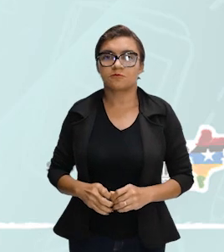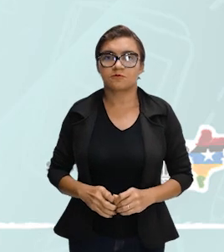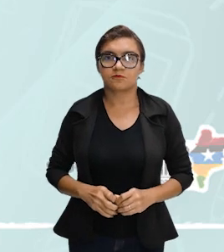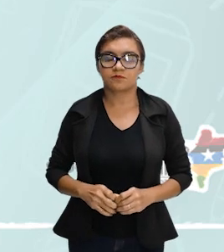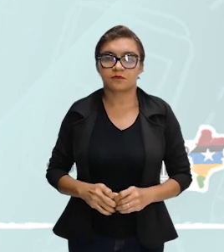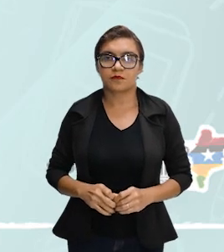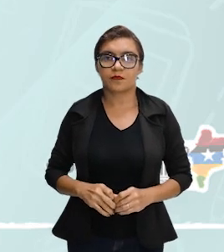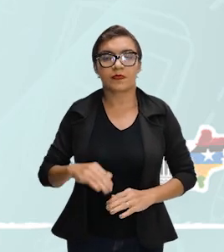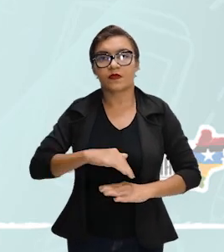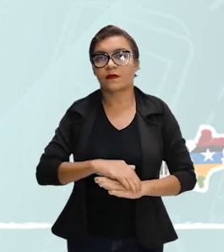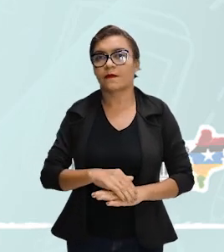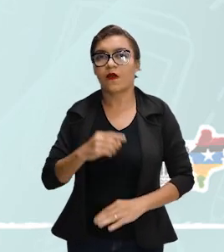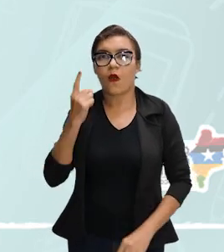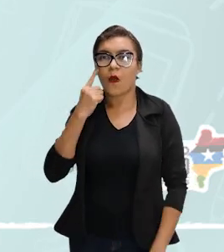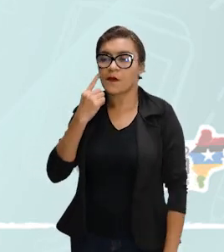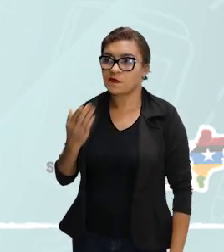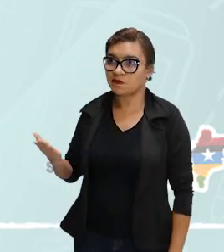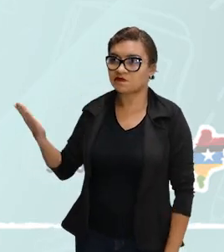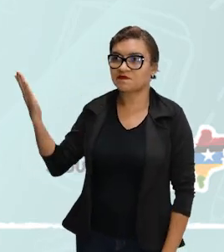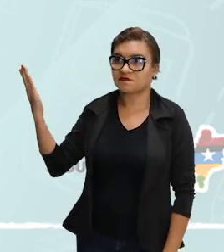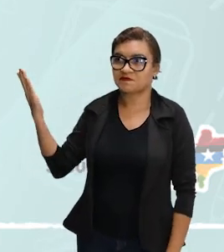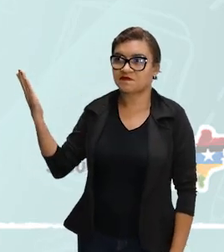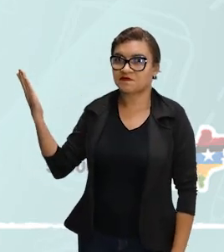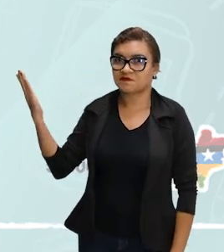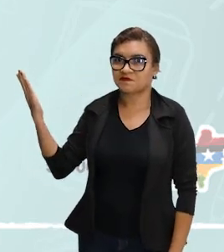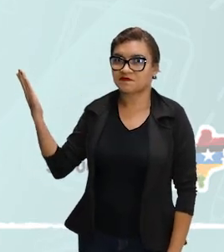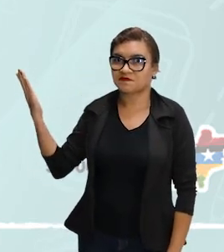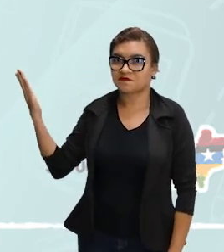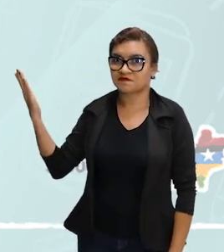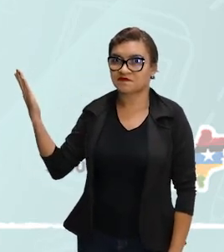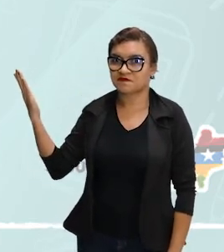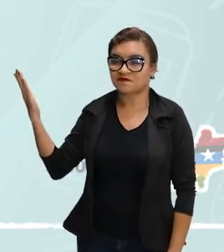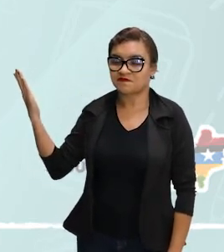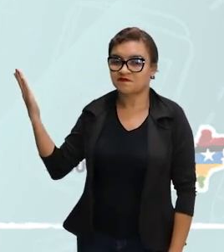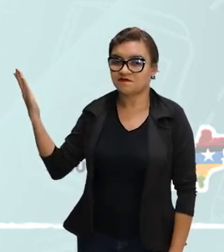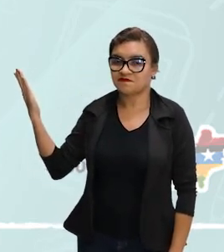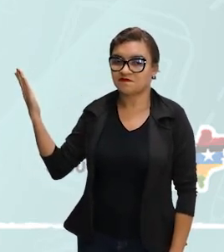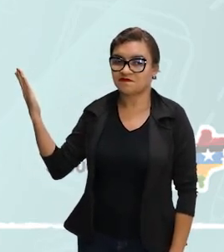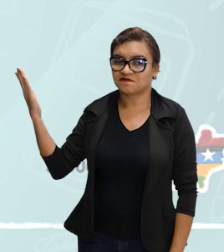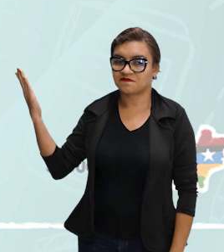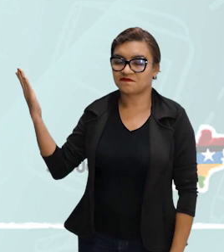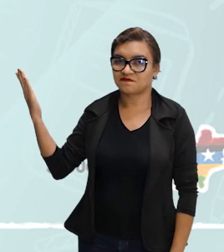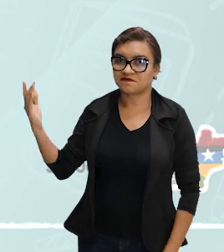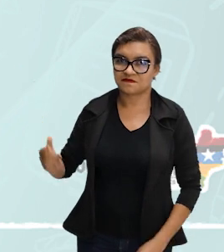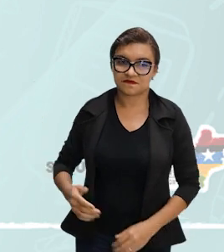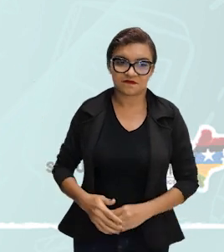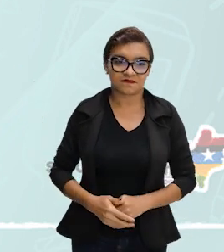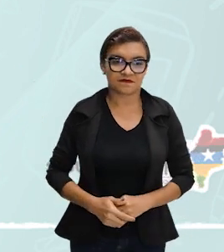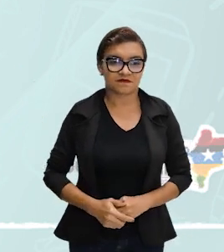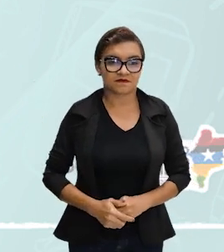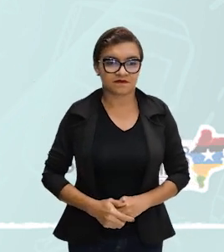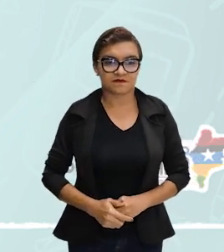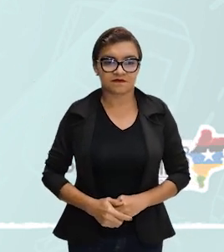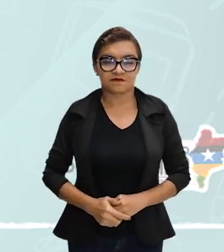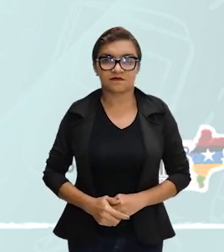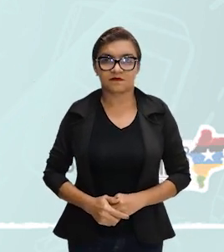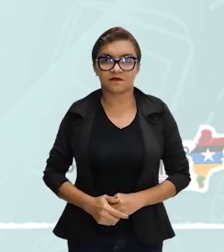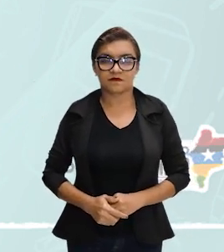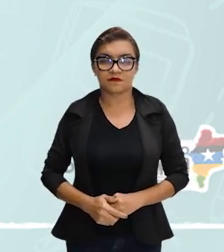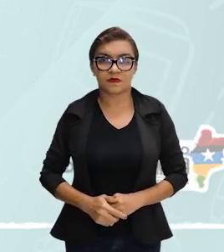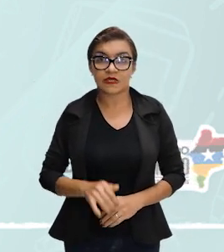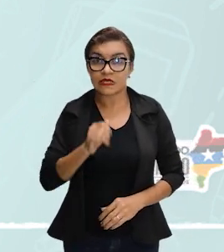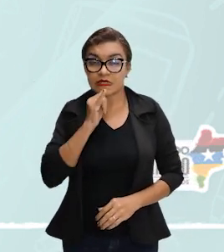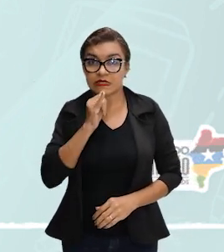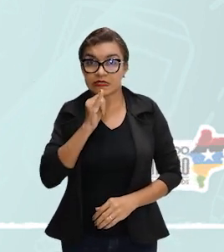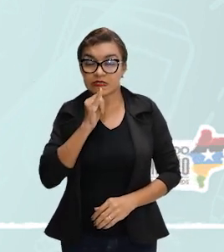Todos os verbos em infinitivo terminam em ar, ou ir. Terminações as